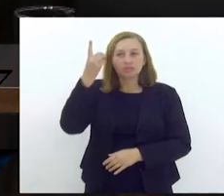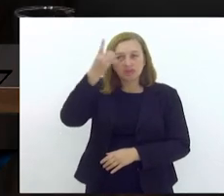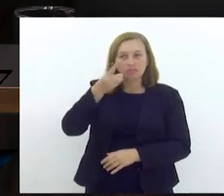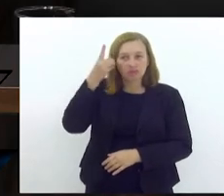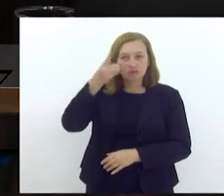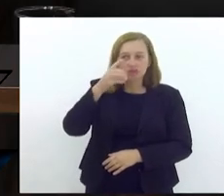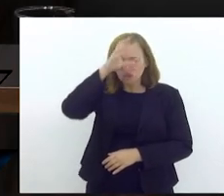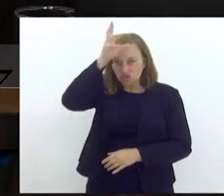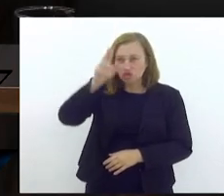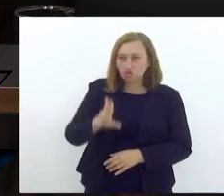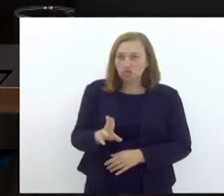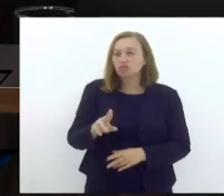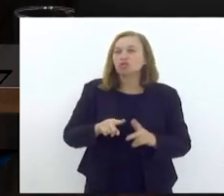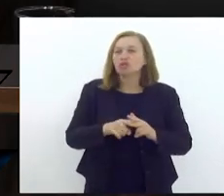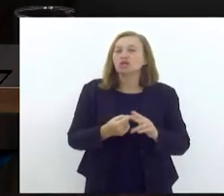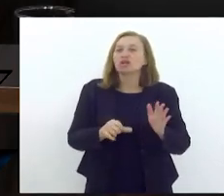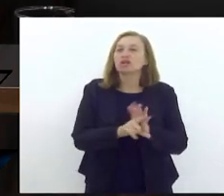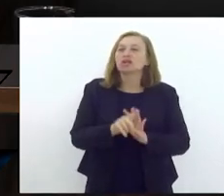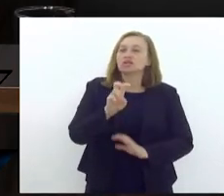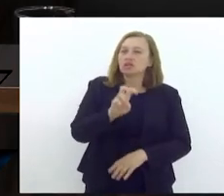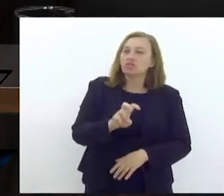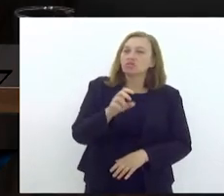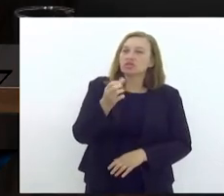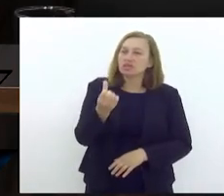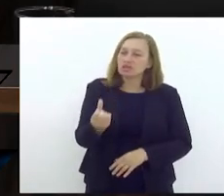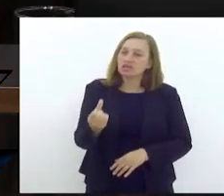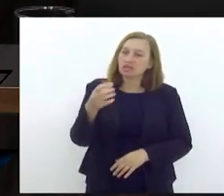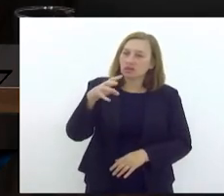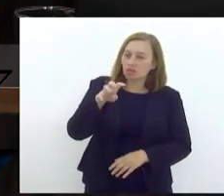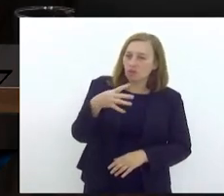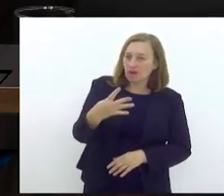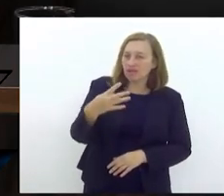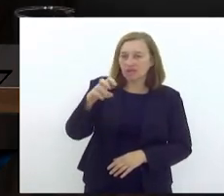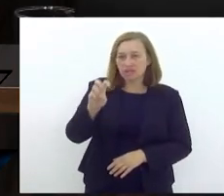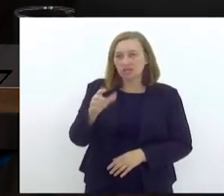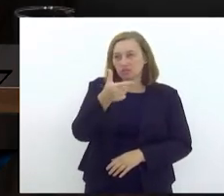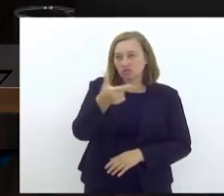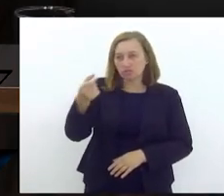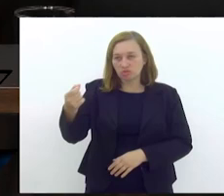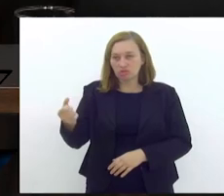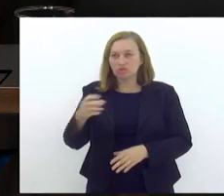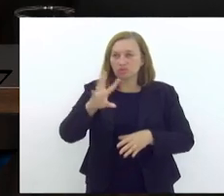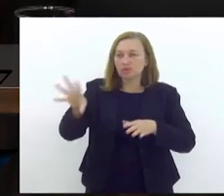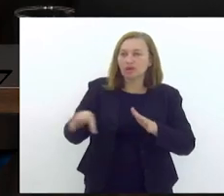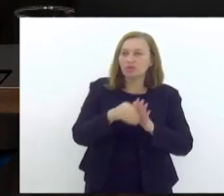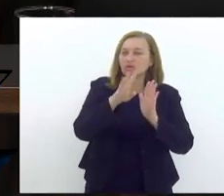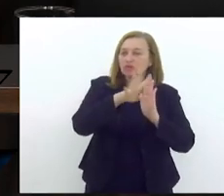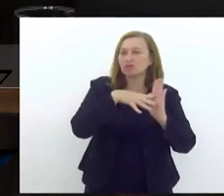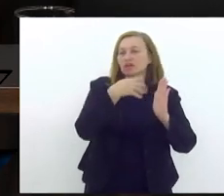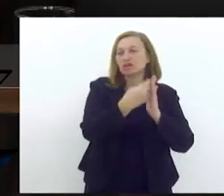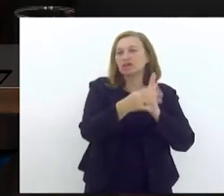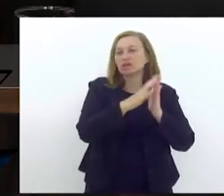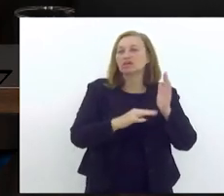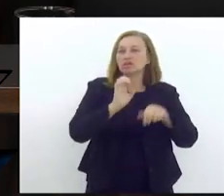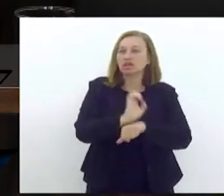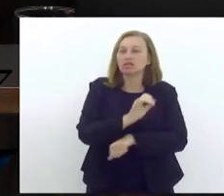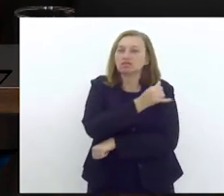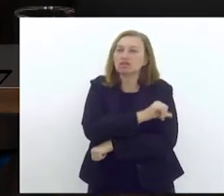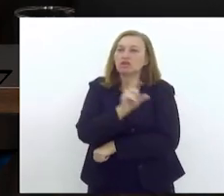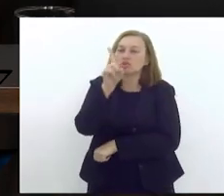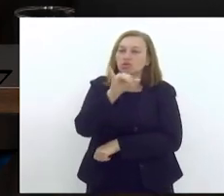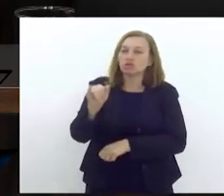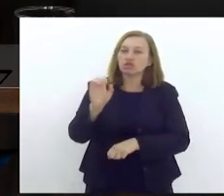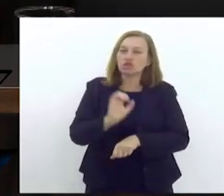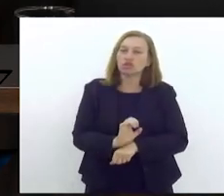altura do deputada tia Ju que altera a lei 5.645 2010 para incluir no calendário Oficial do Estado do Rio de Janeiro o dia